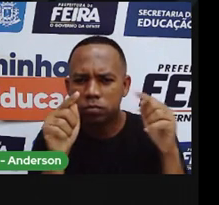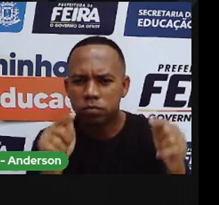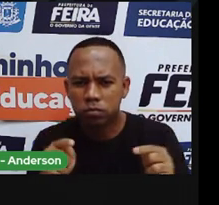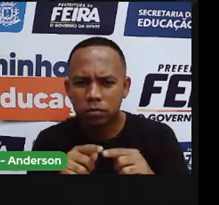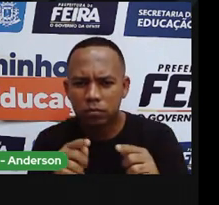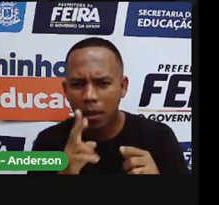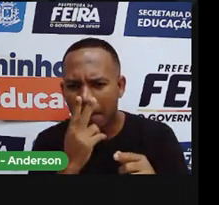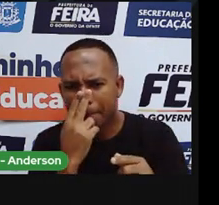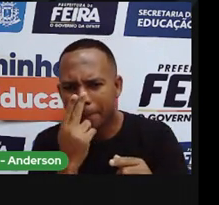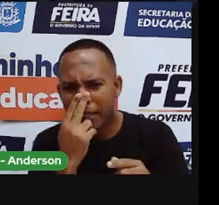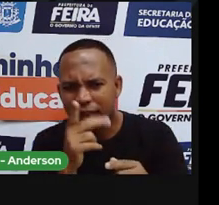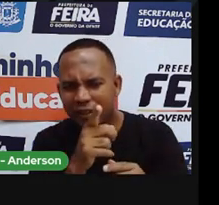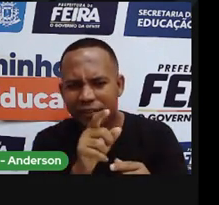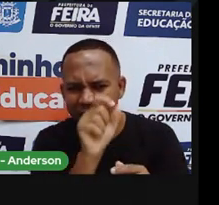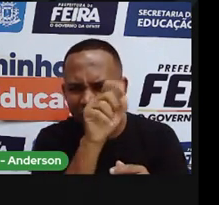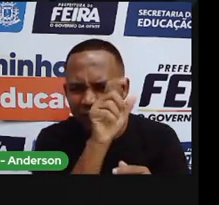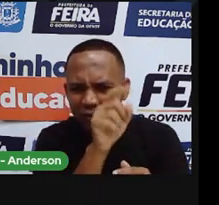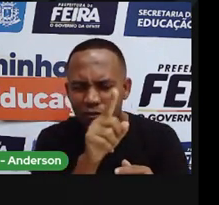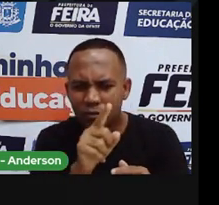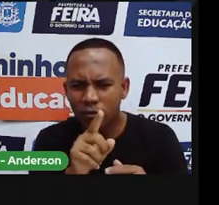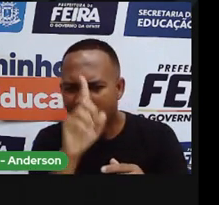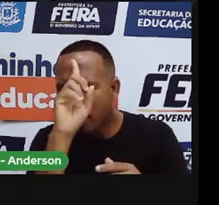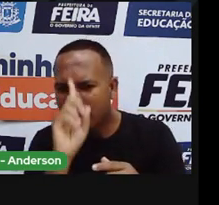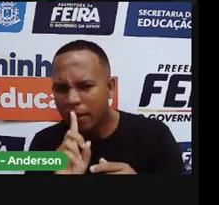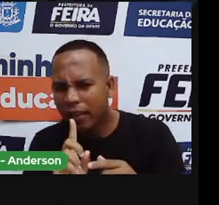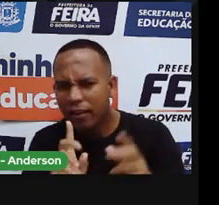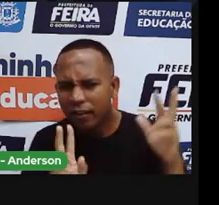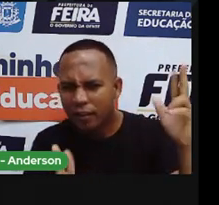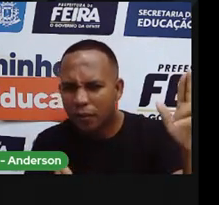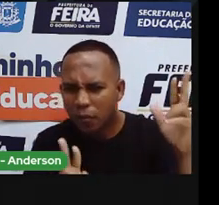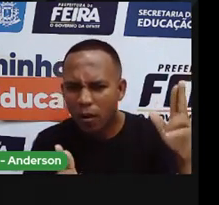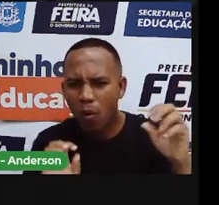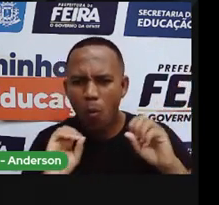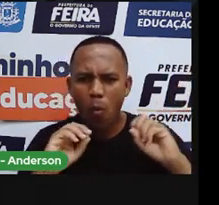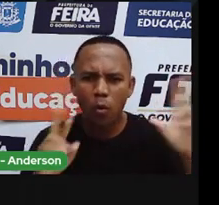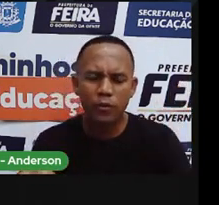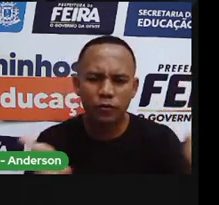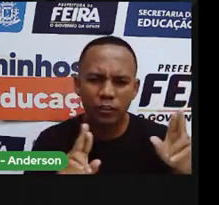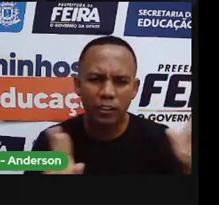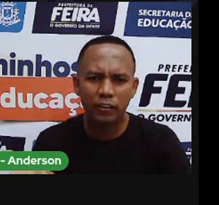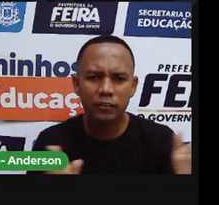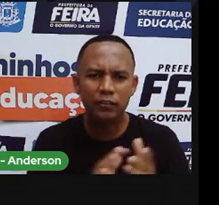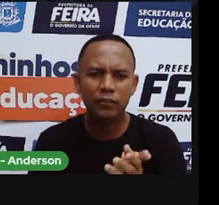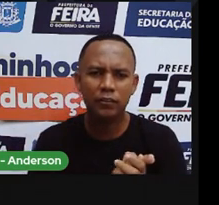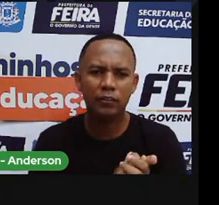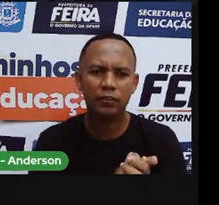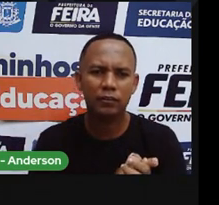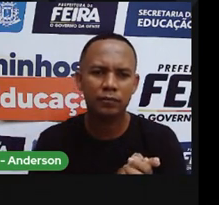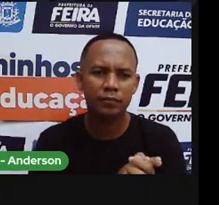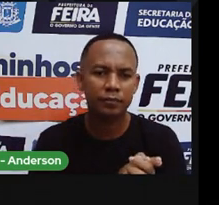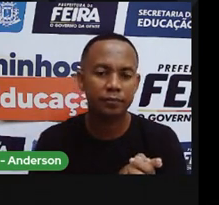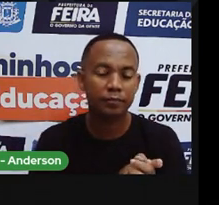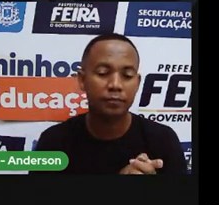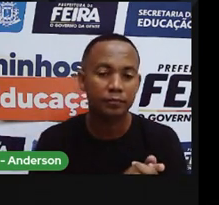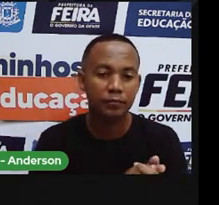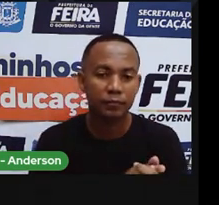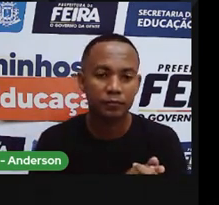são parecidas, né? Elas têm o mesmo nome ou têm nome diferente? E aí, quem vai acertar tudo?